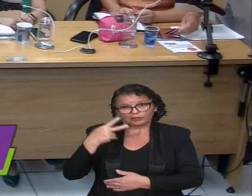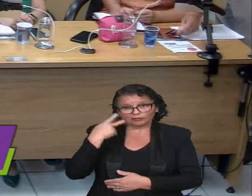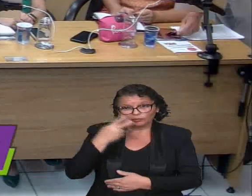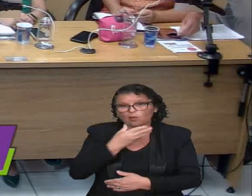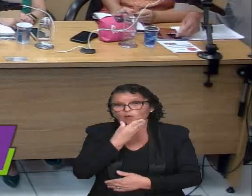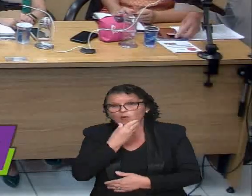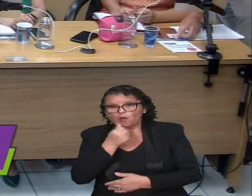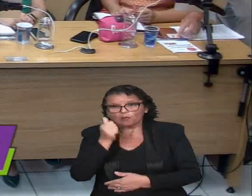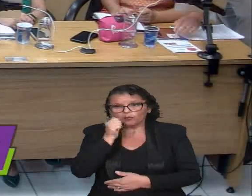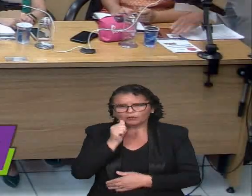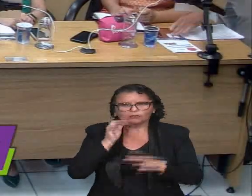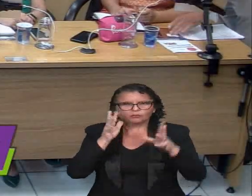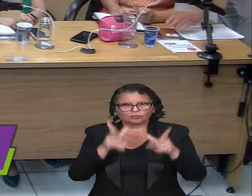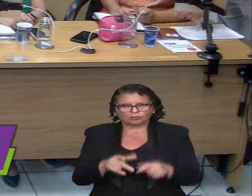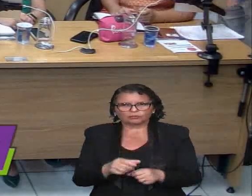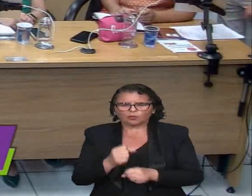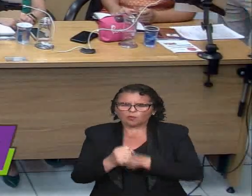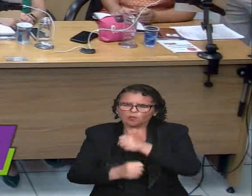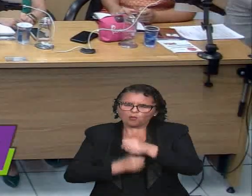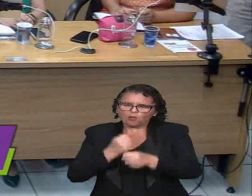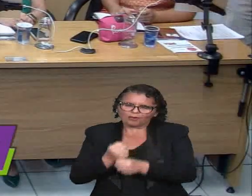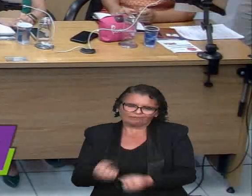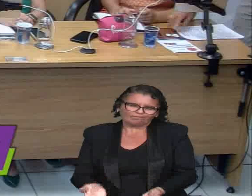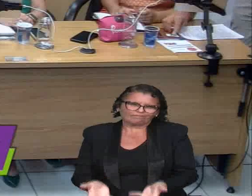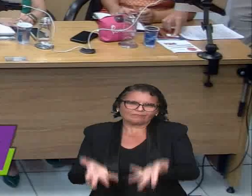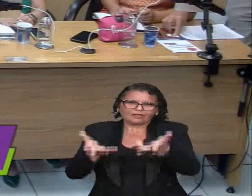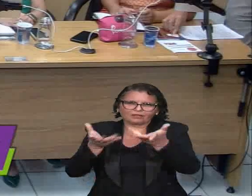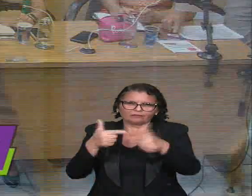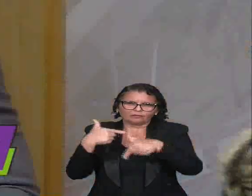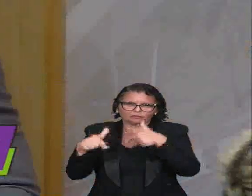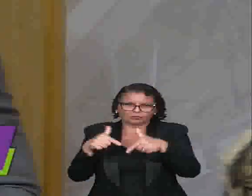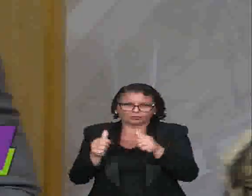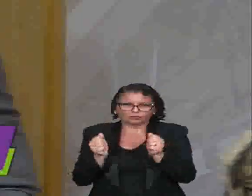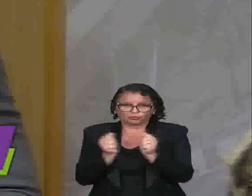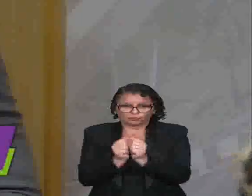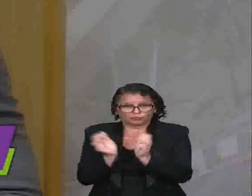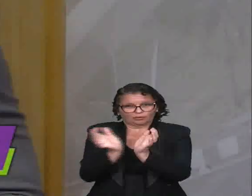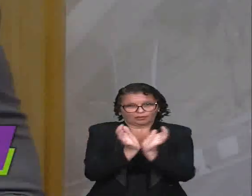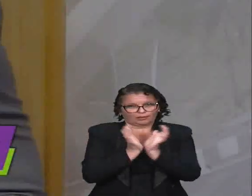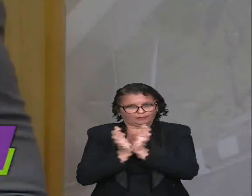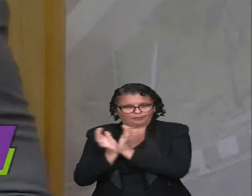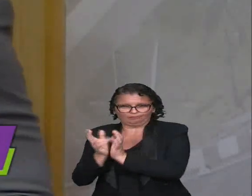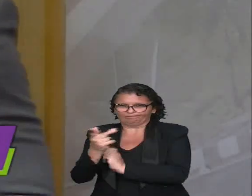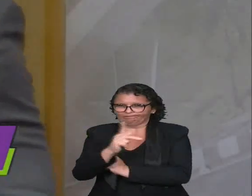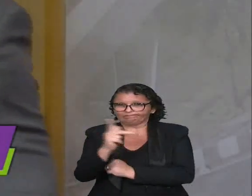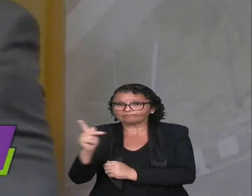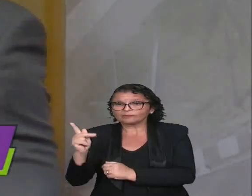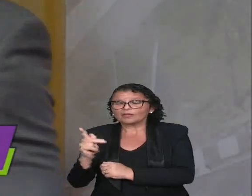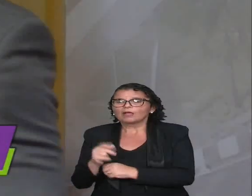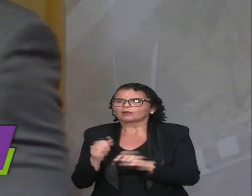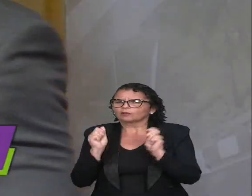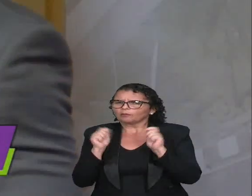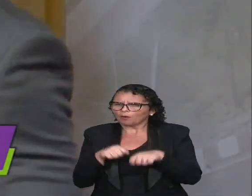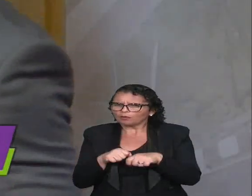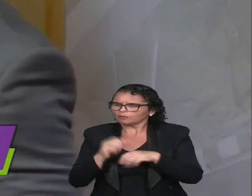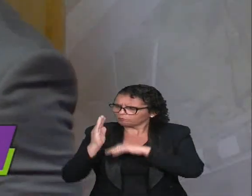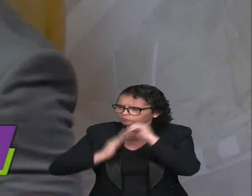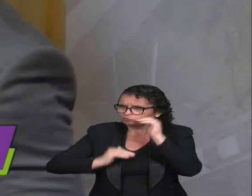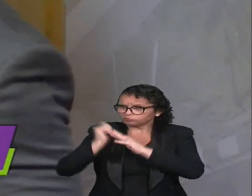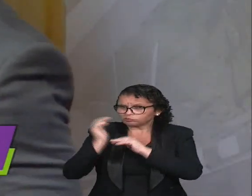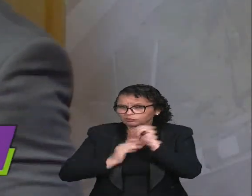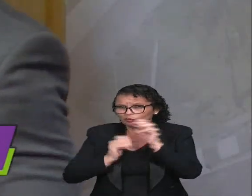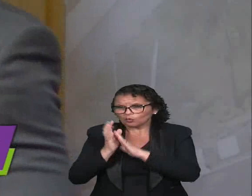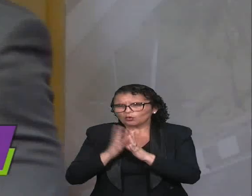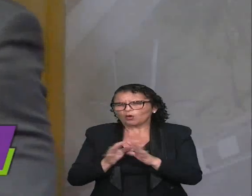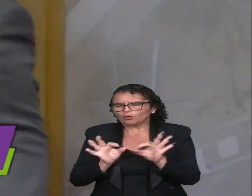vereadores que possam ter um ano maravilhoso de trabalho junto com as equipes de vocês né que vocês possam colocar em prática